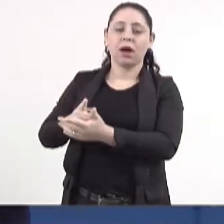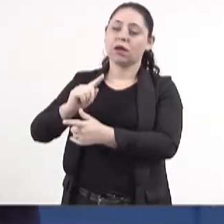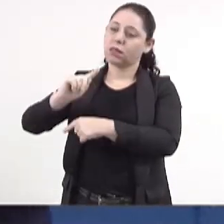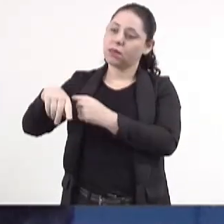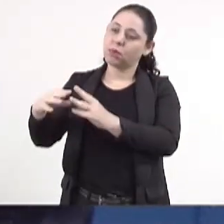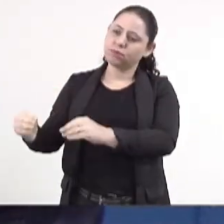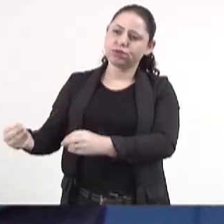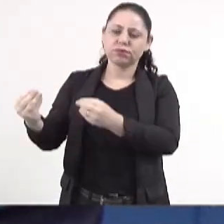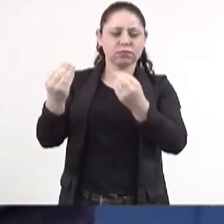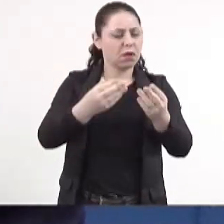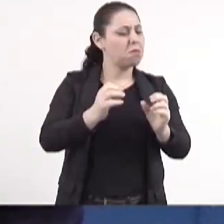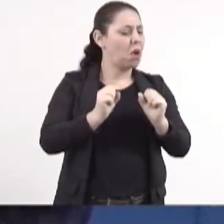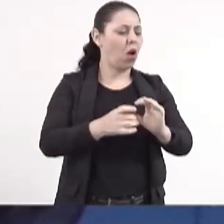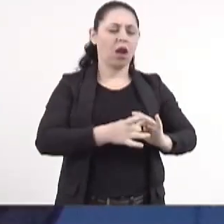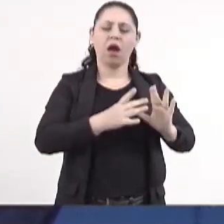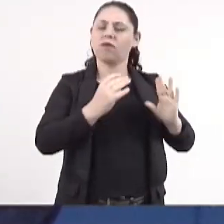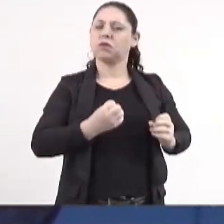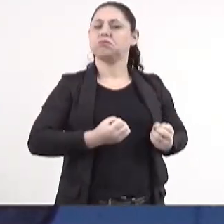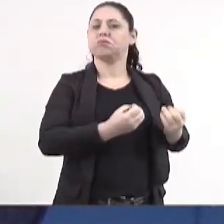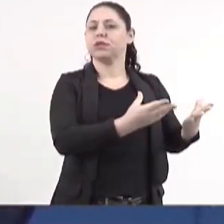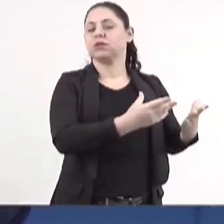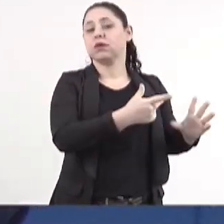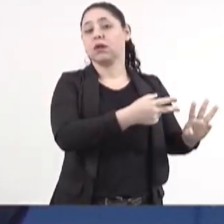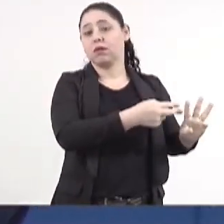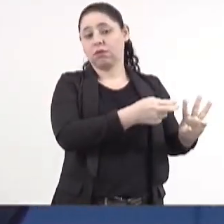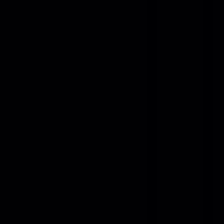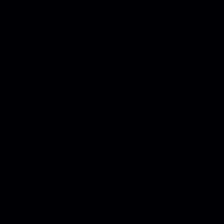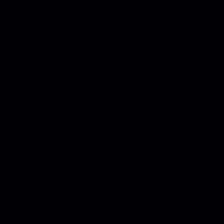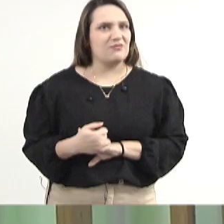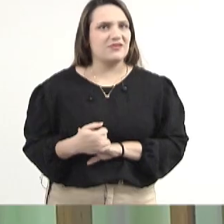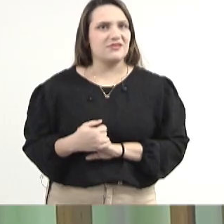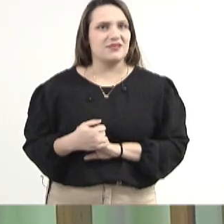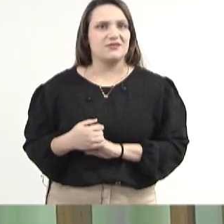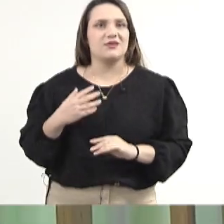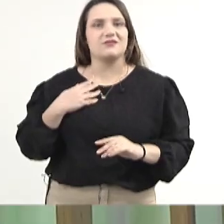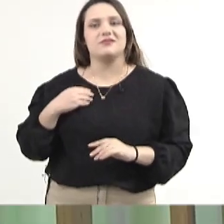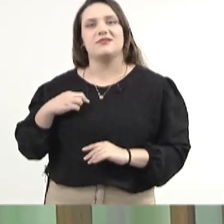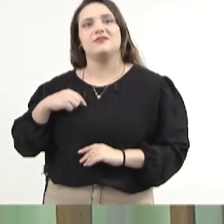rumo para essa discussão.